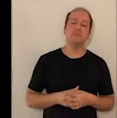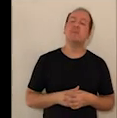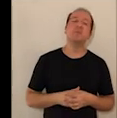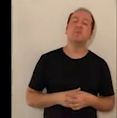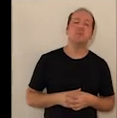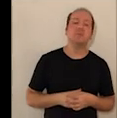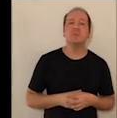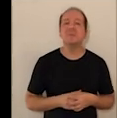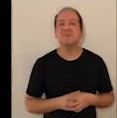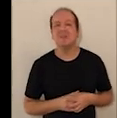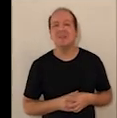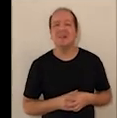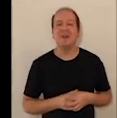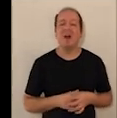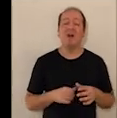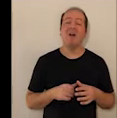Como?